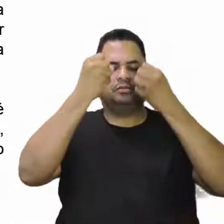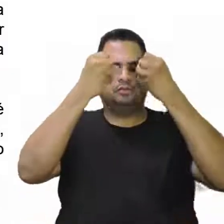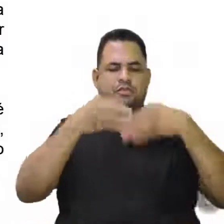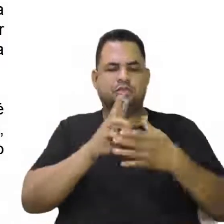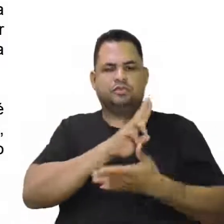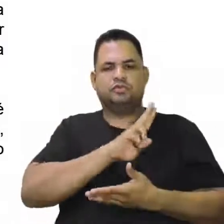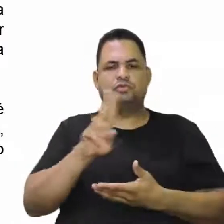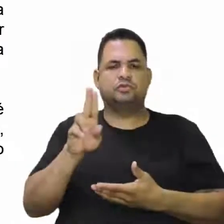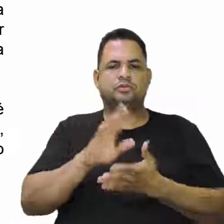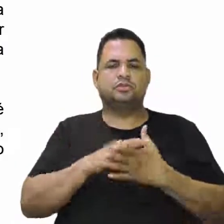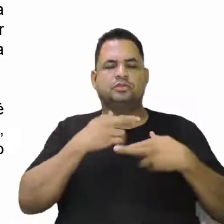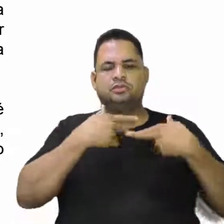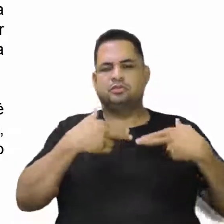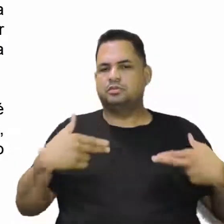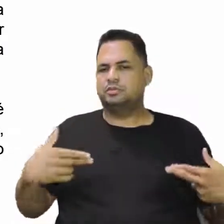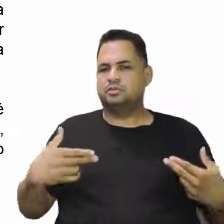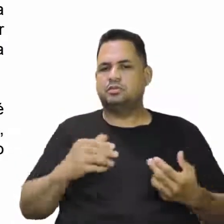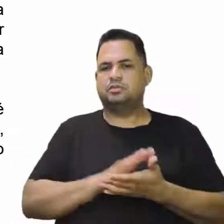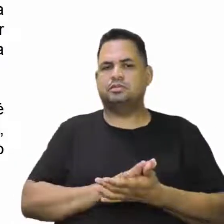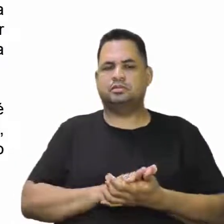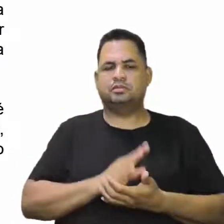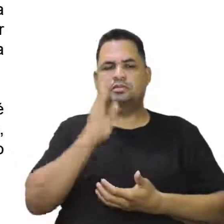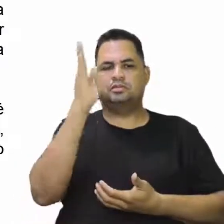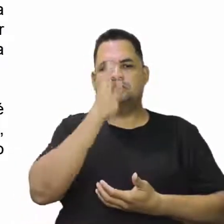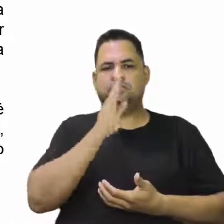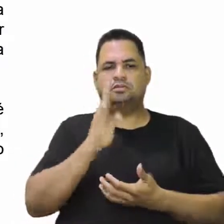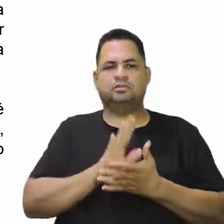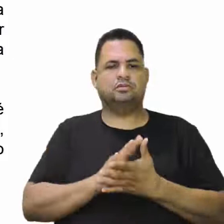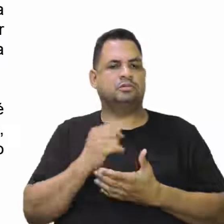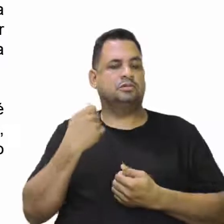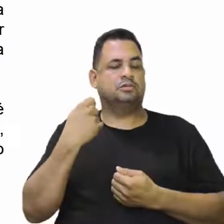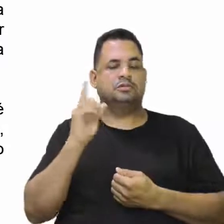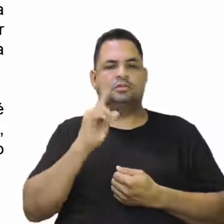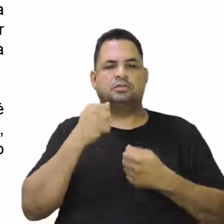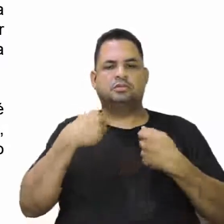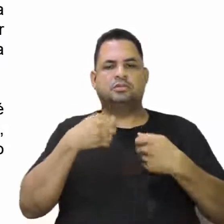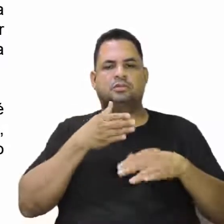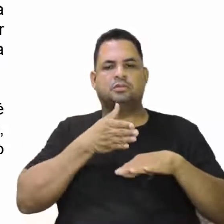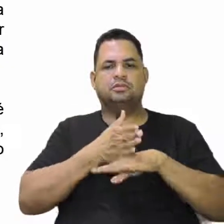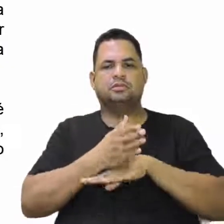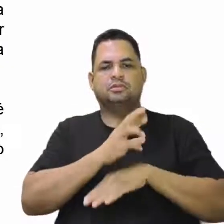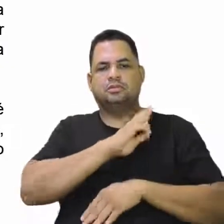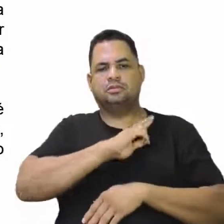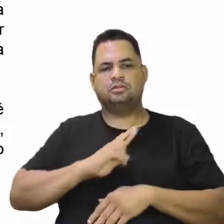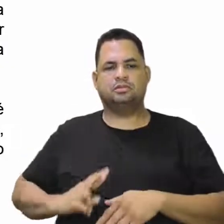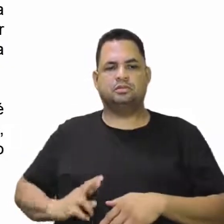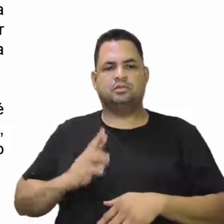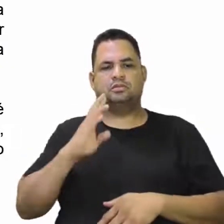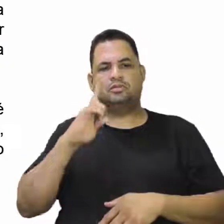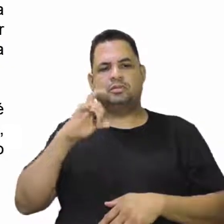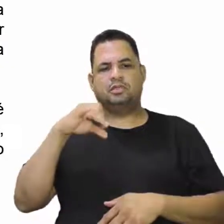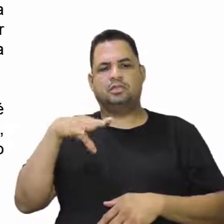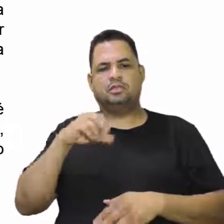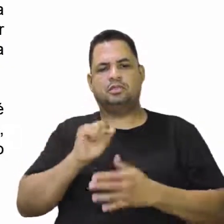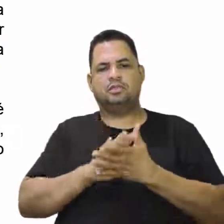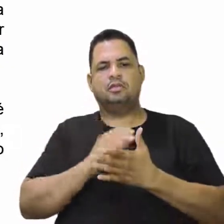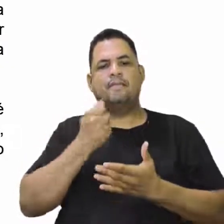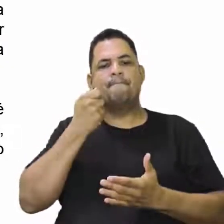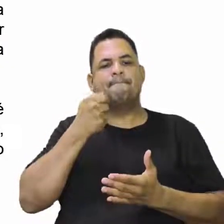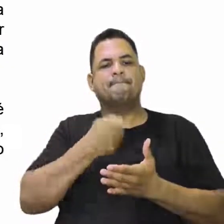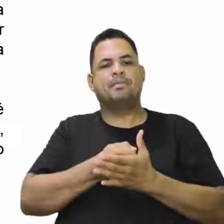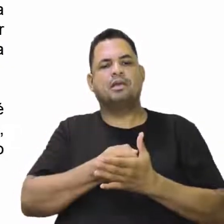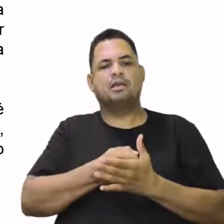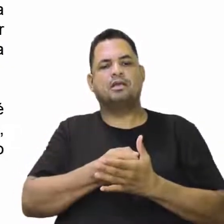das coisas. Os brasileiros não precisam de visto para entrar na República Dominicana. Eles pagam apenas uma taxa